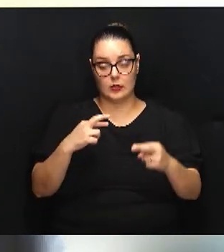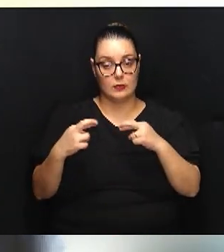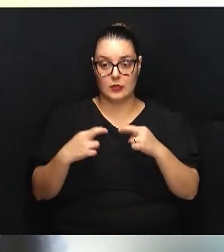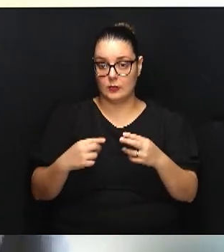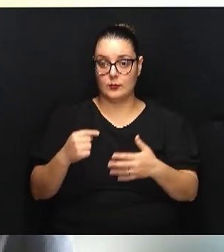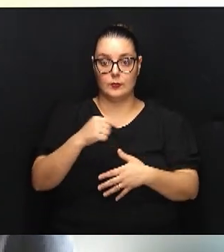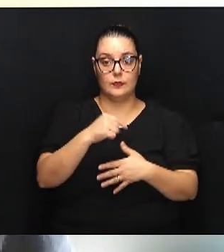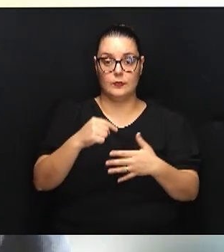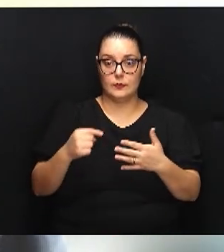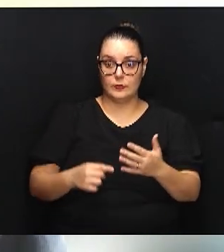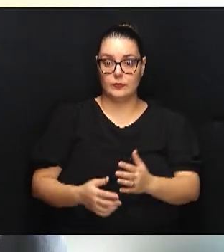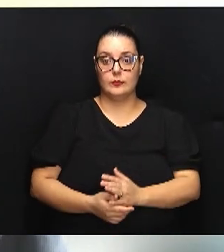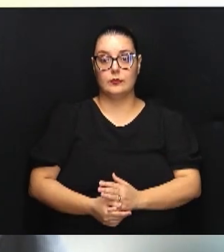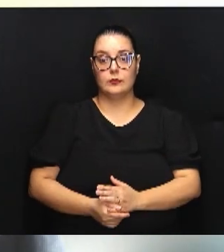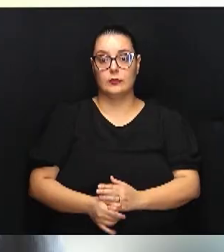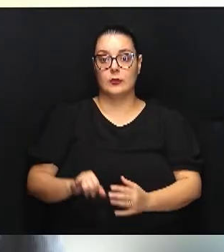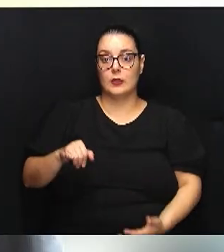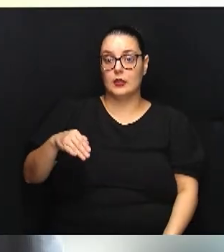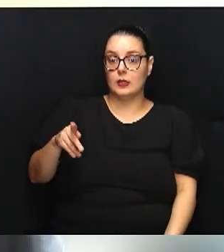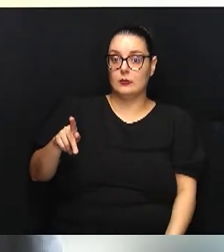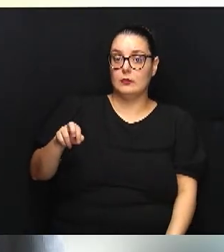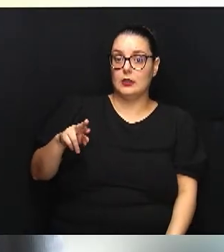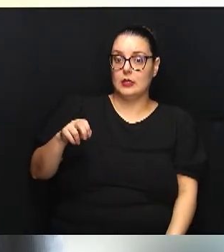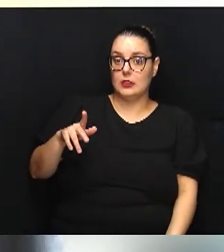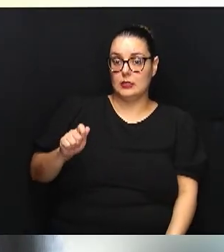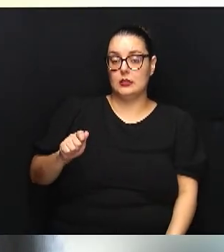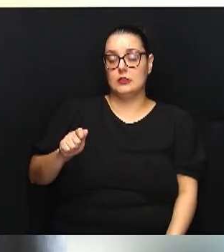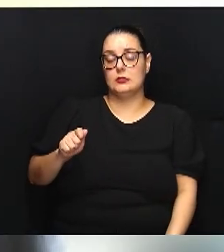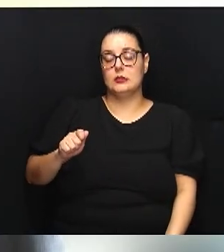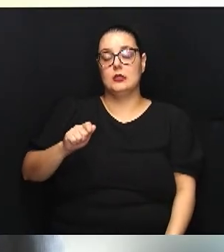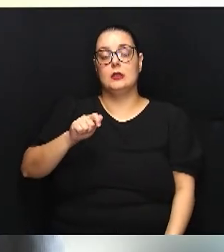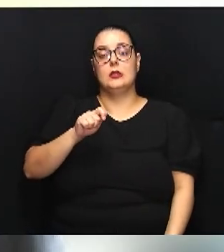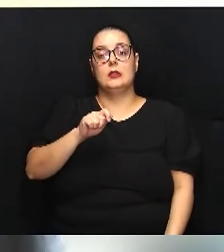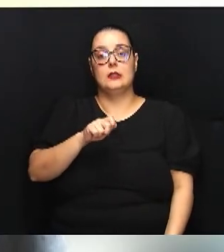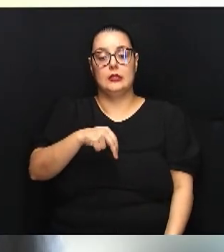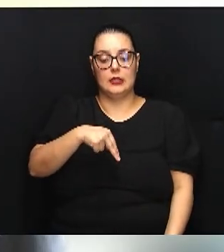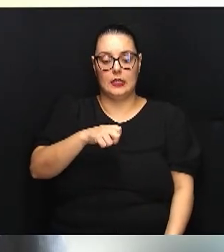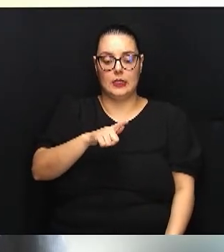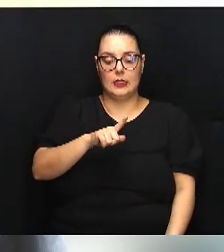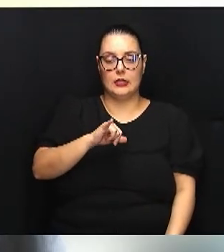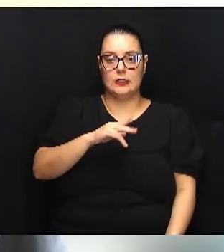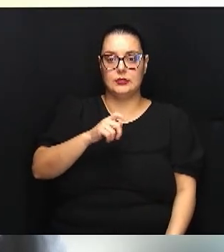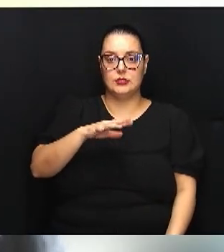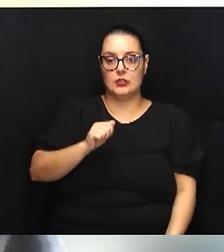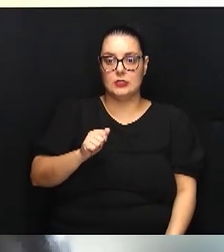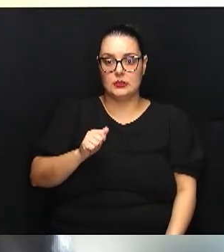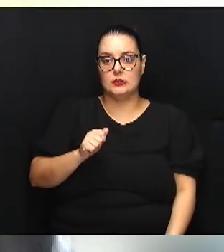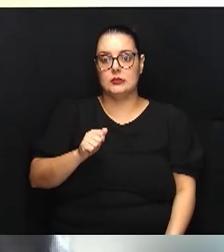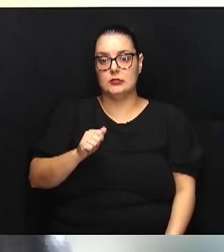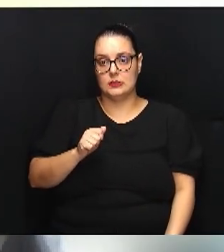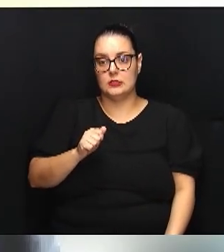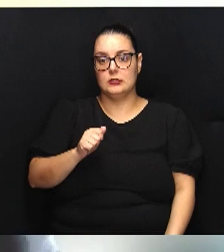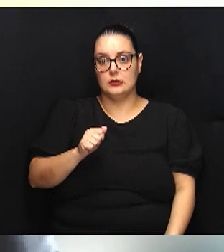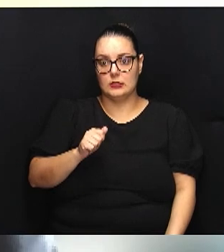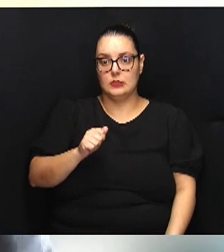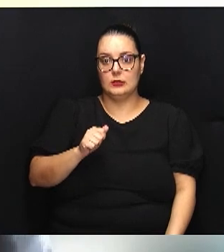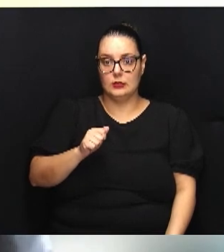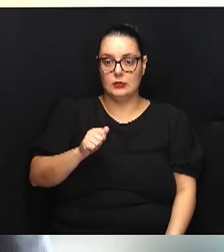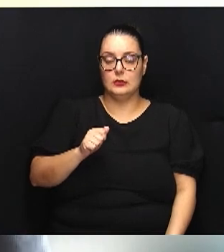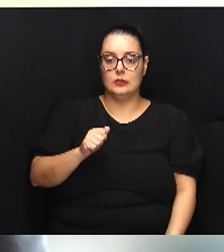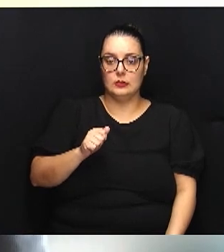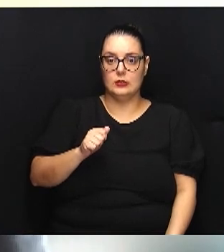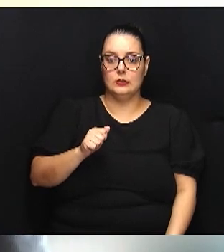Então, não são verificados aspectos como imperícia, negligência ou imprudência. Houve o dano, ele